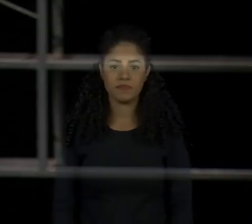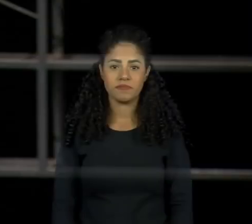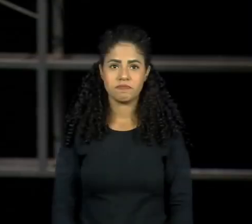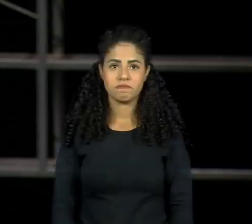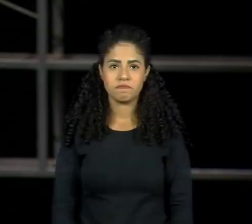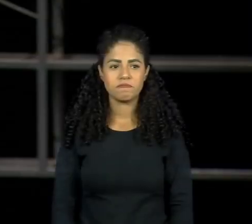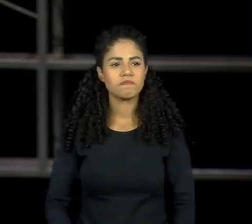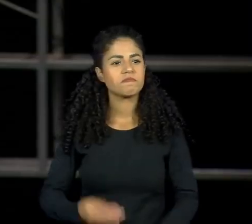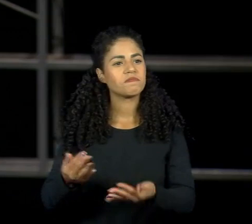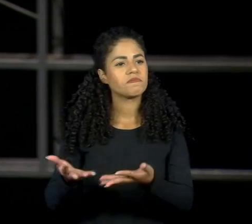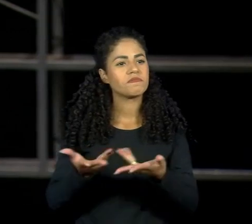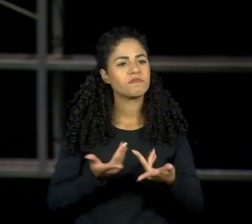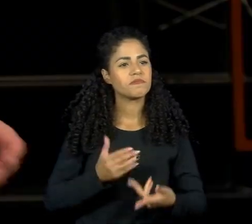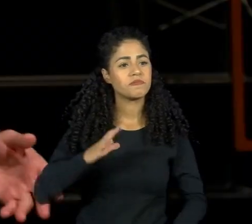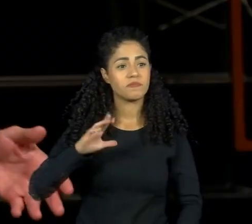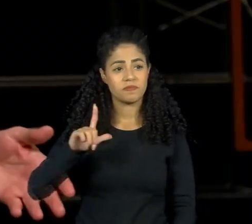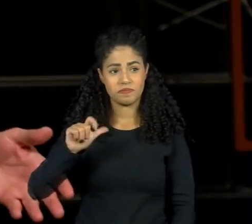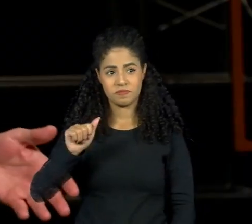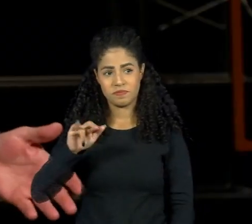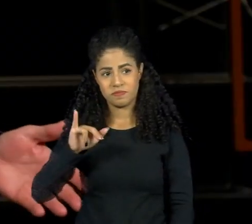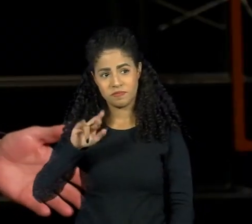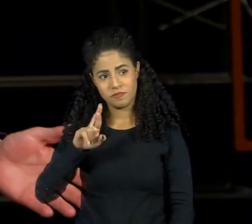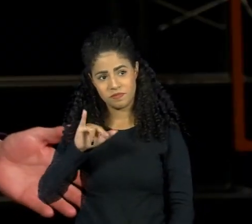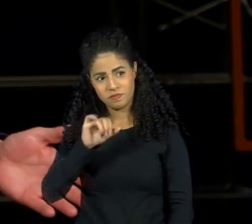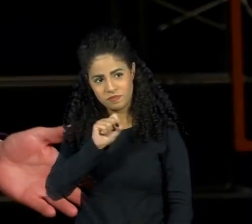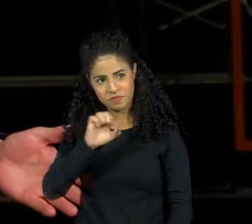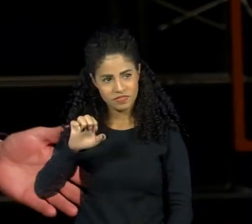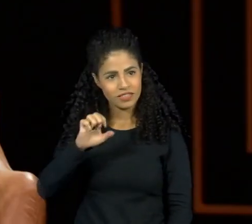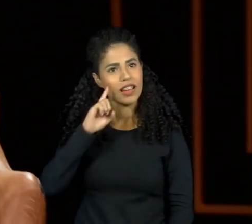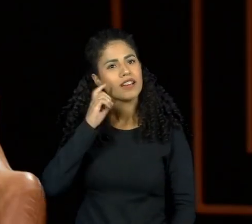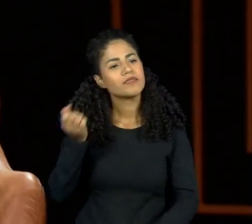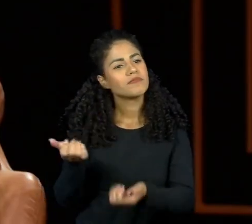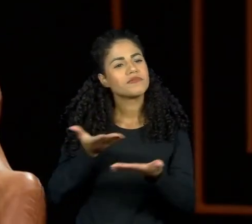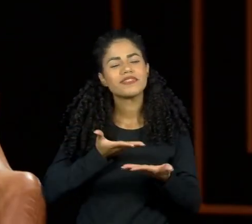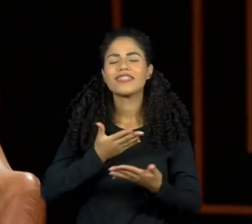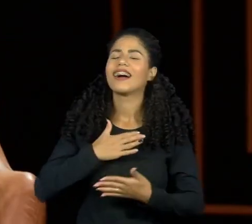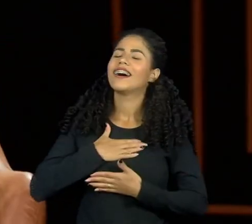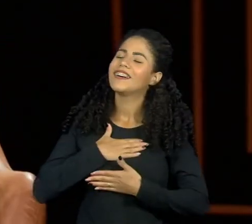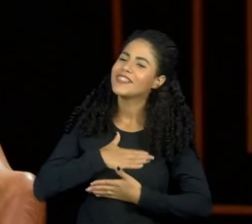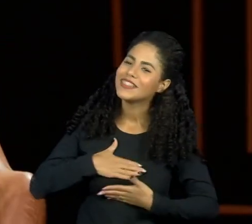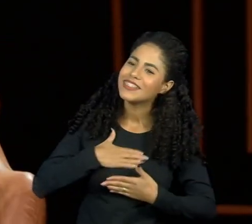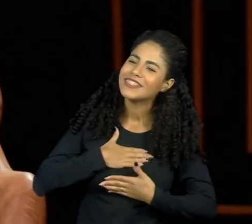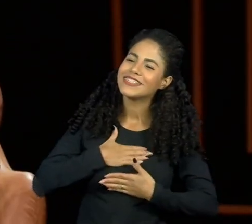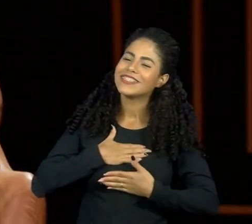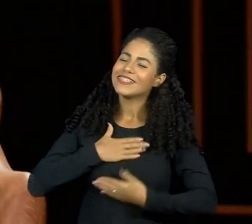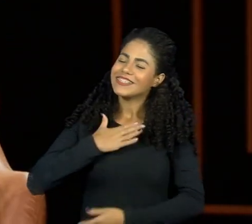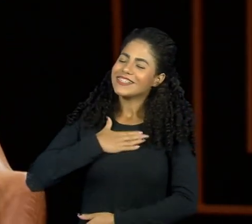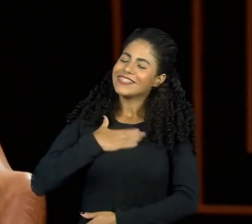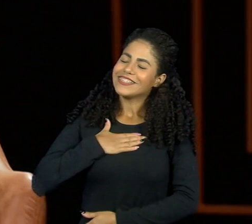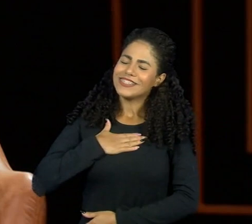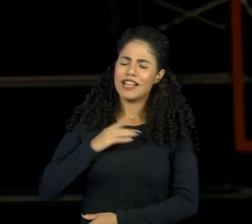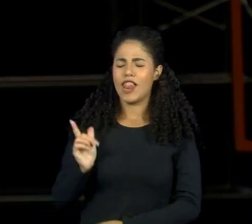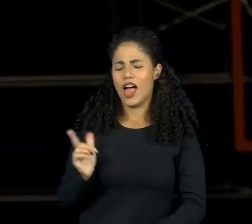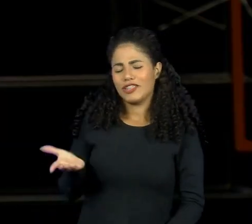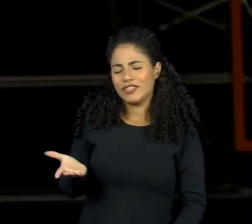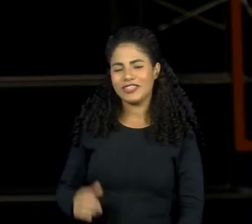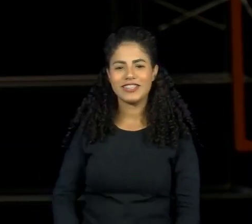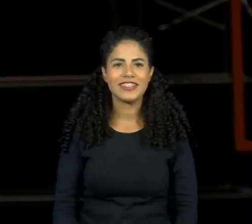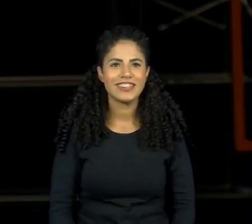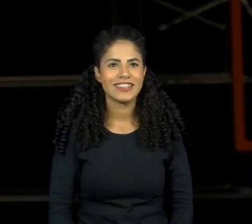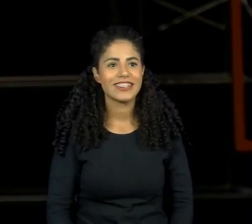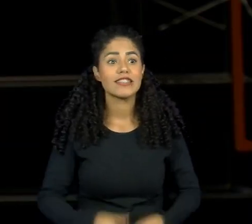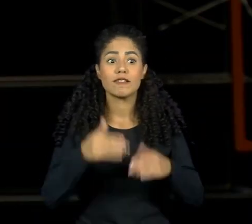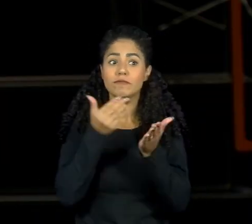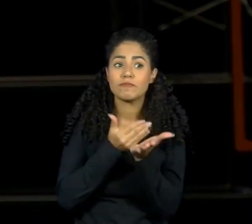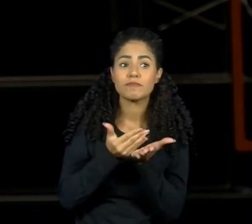Clarice, seja muito bem-vinda. Prazer receber você no nosso programa, Clarice. O prazer é meu, claro. Clarice, vamos